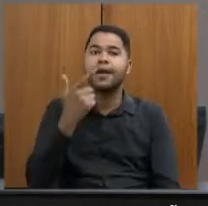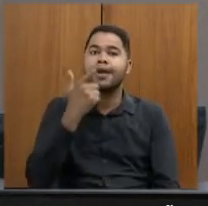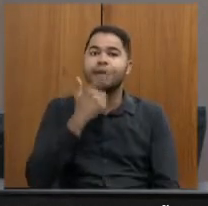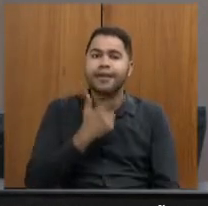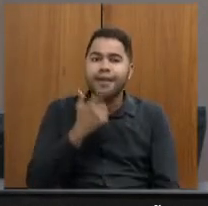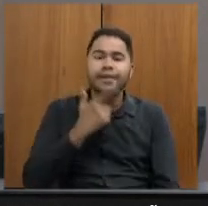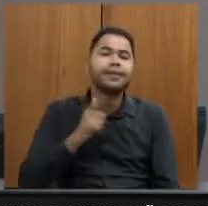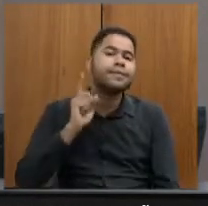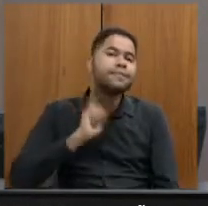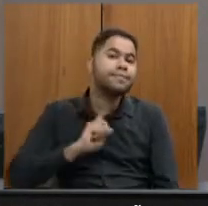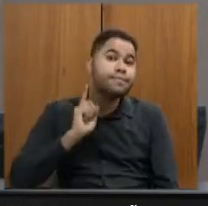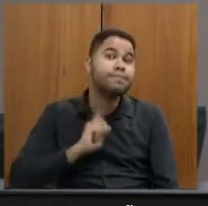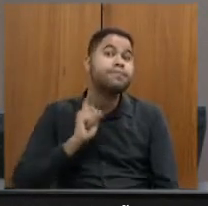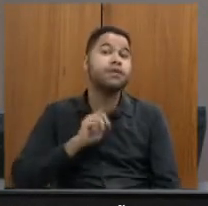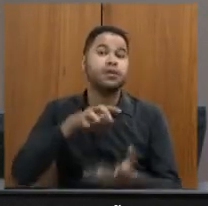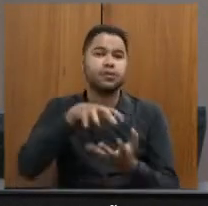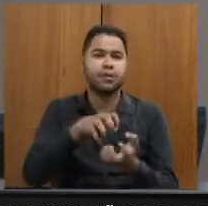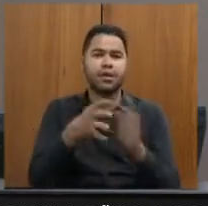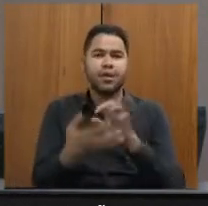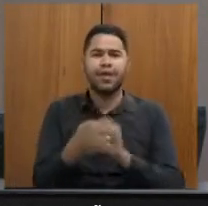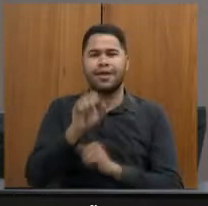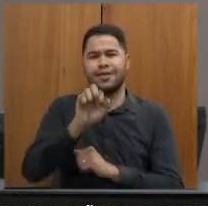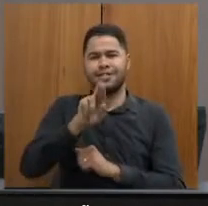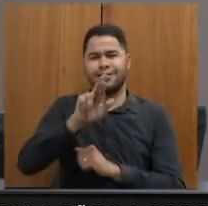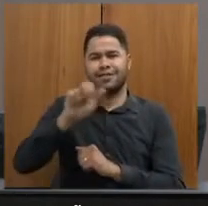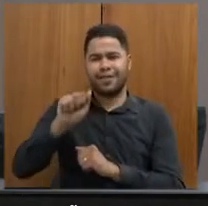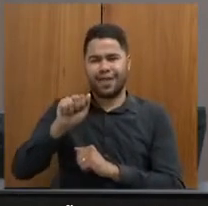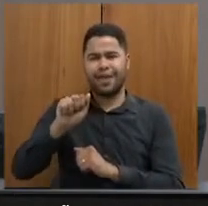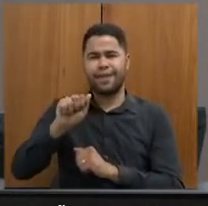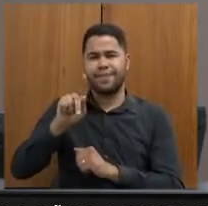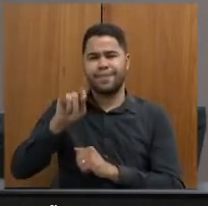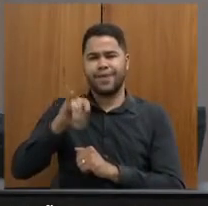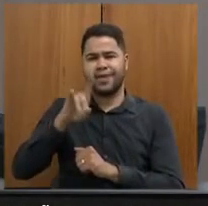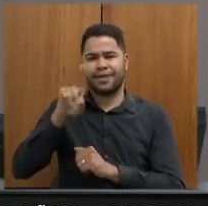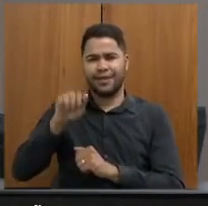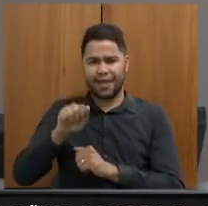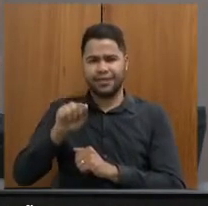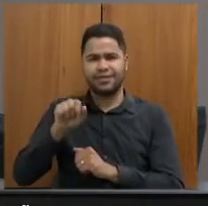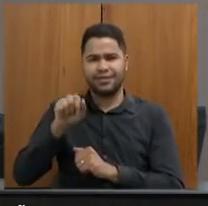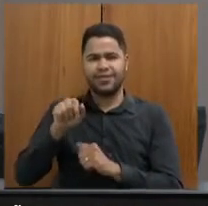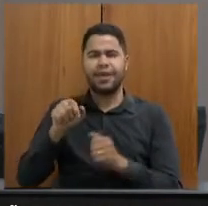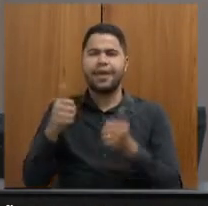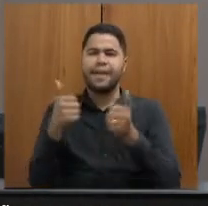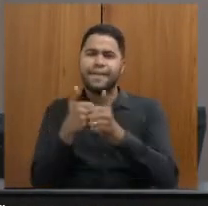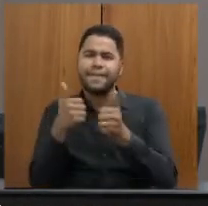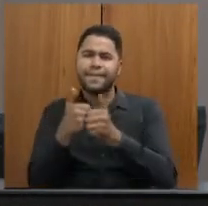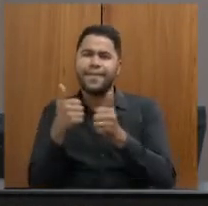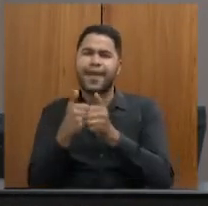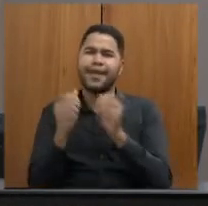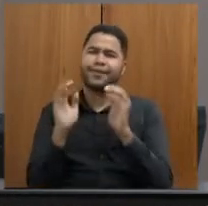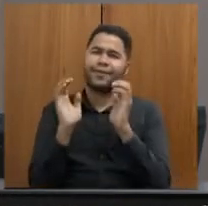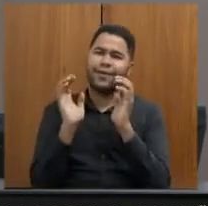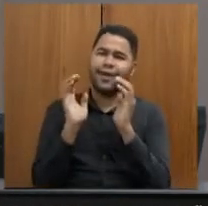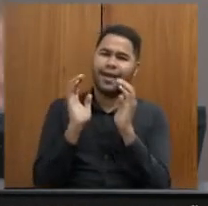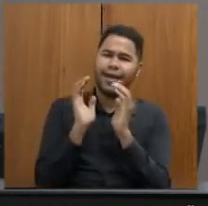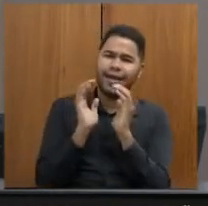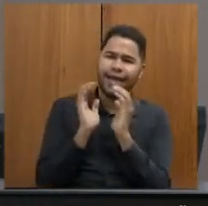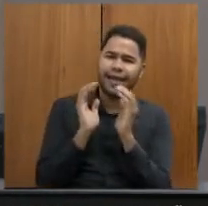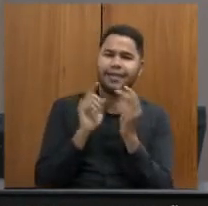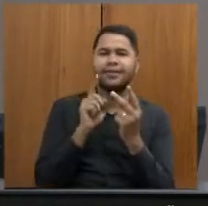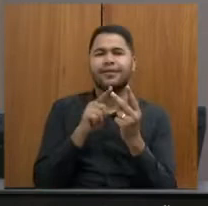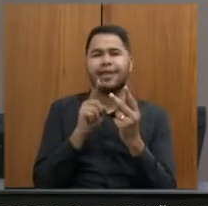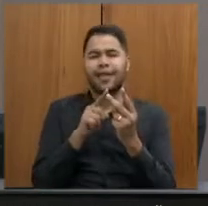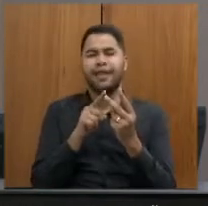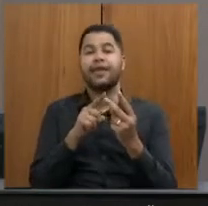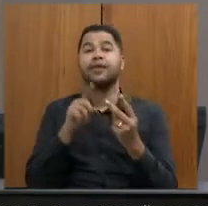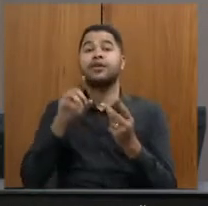que são as regiões e entre as cerca de Piedade do Caraça que a linha de Caeté Santa Bárbara a região de